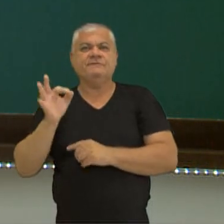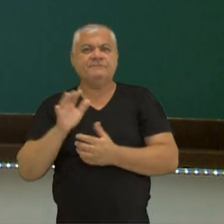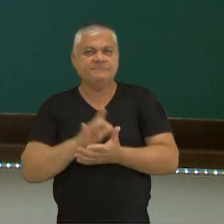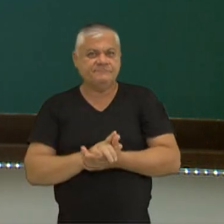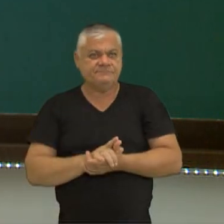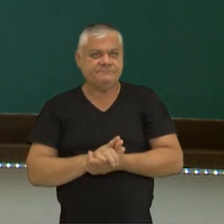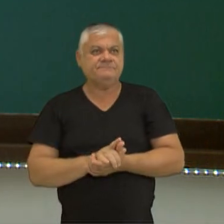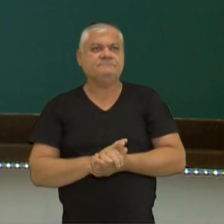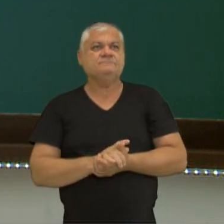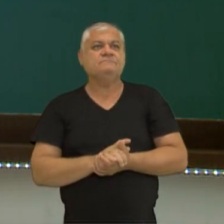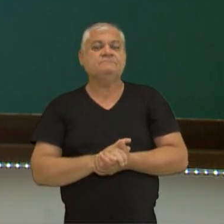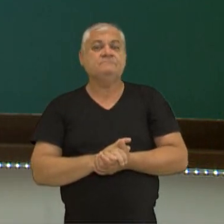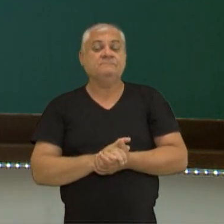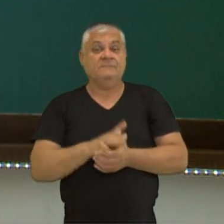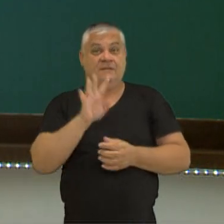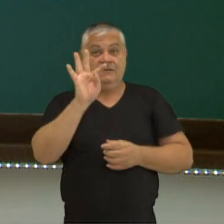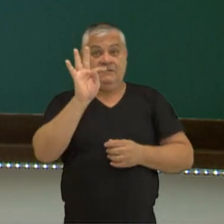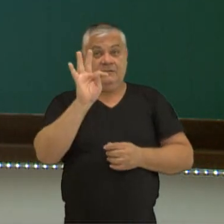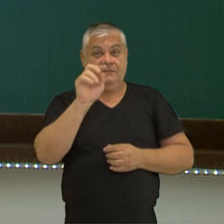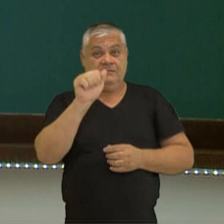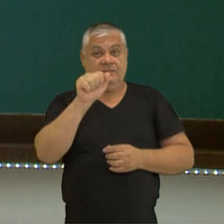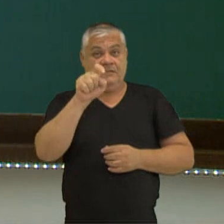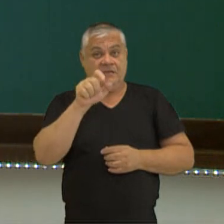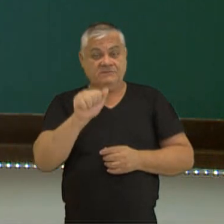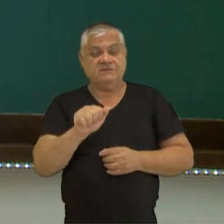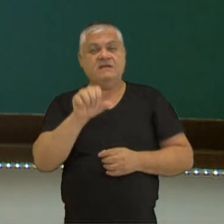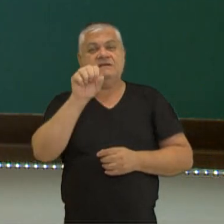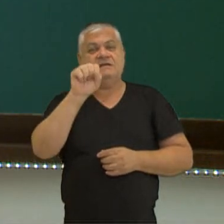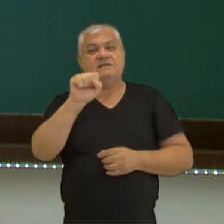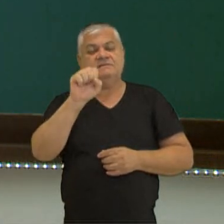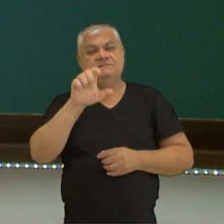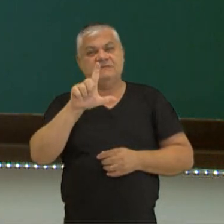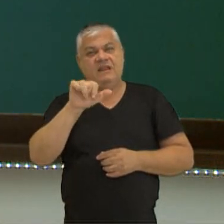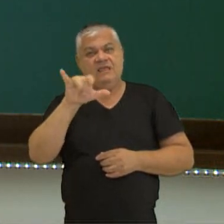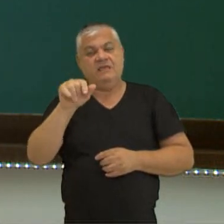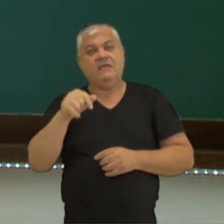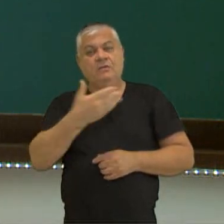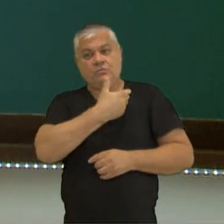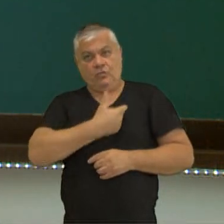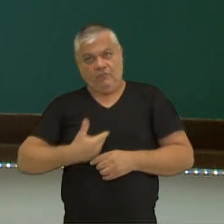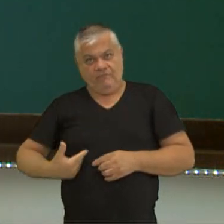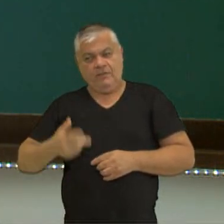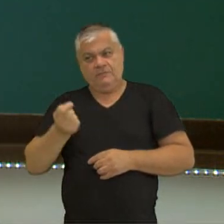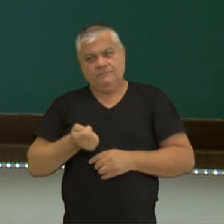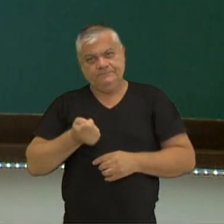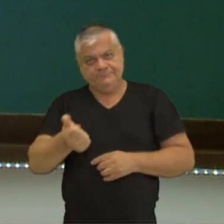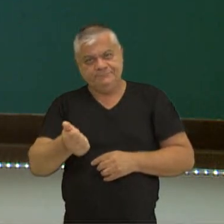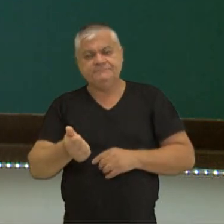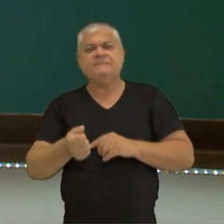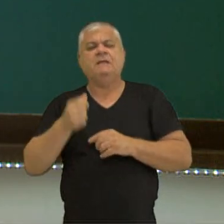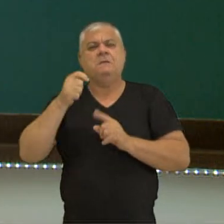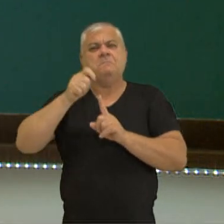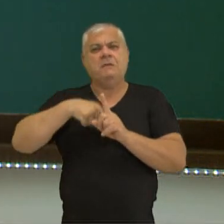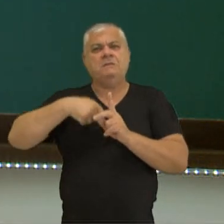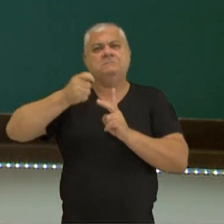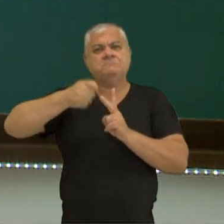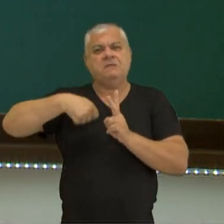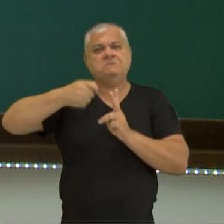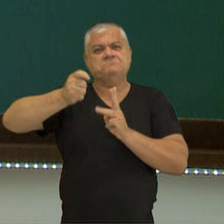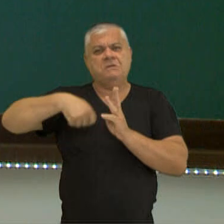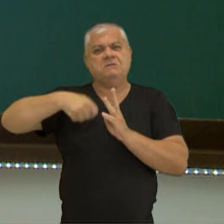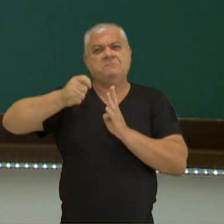1,4%. Tranquilo? Sobre a taxa Selic, a gente já conversou, que é aquela taxa que é estipulado todo mês